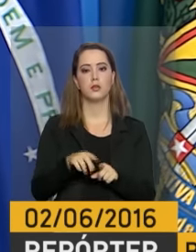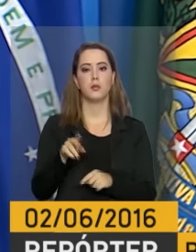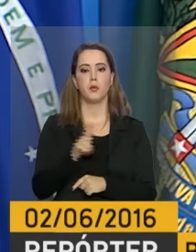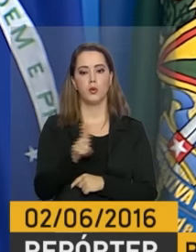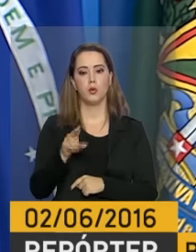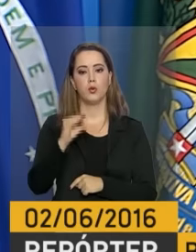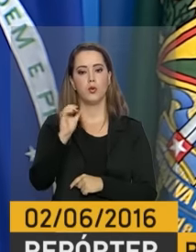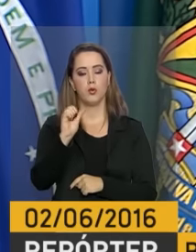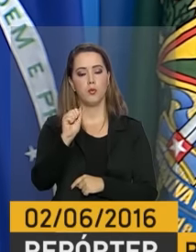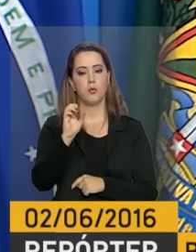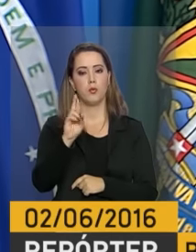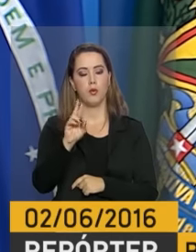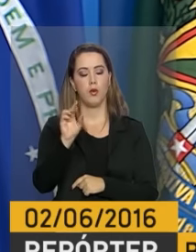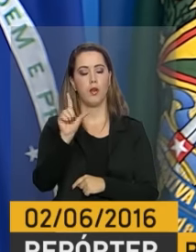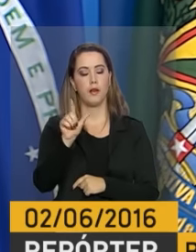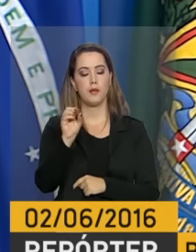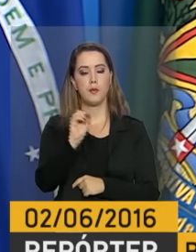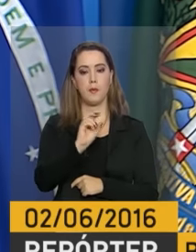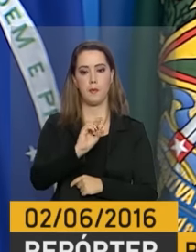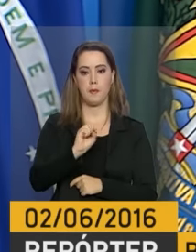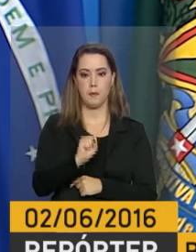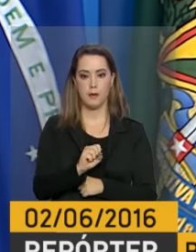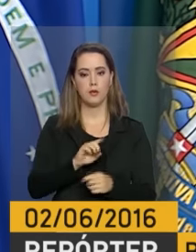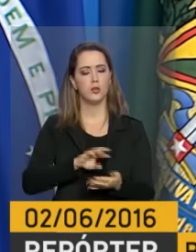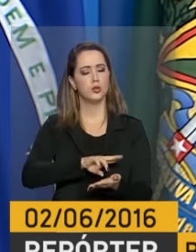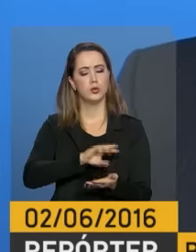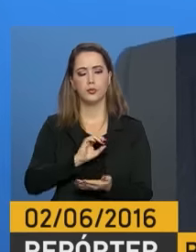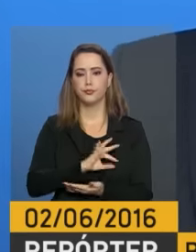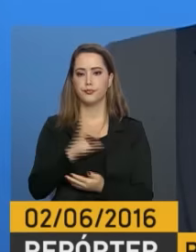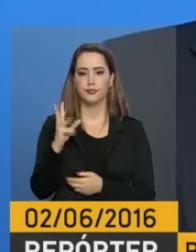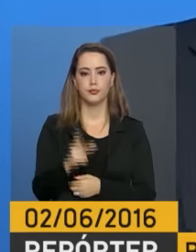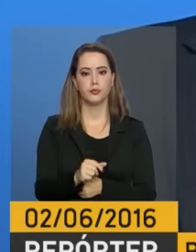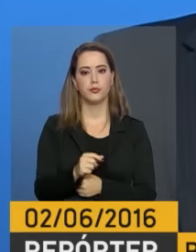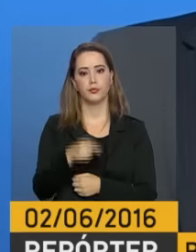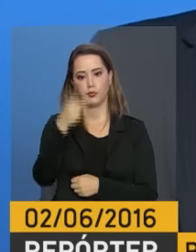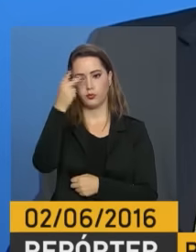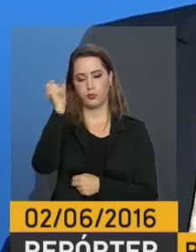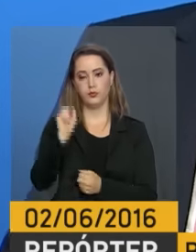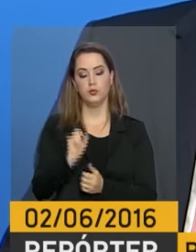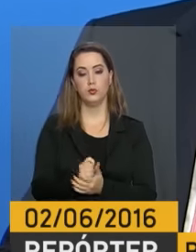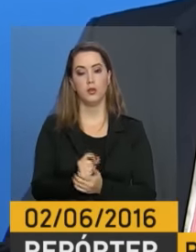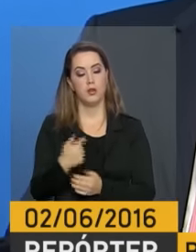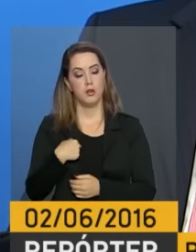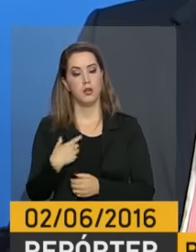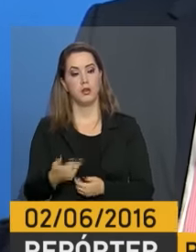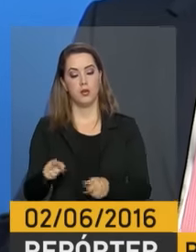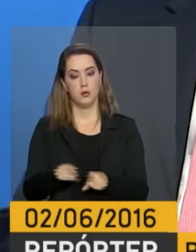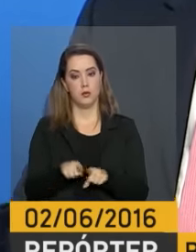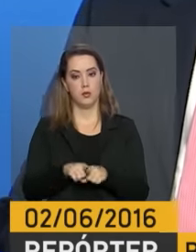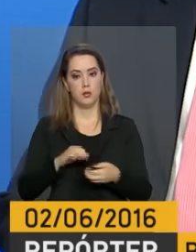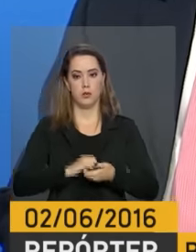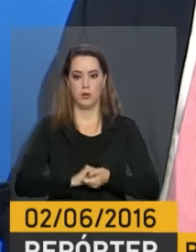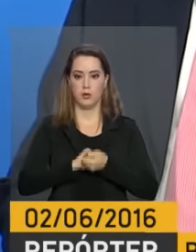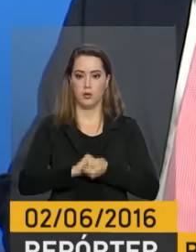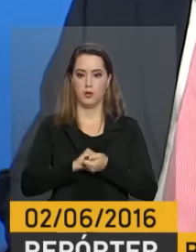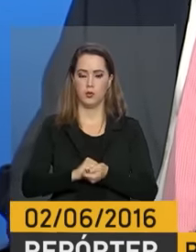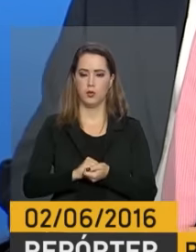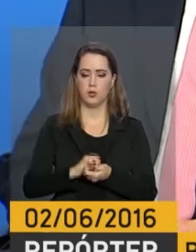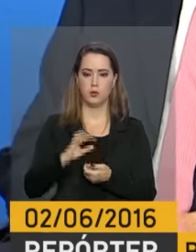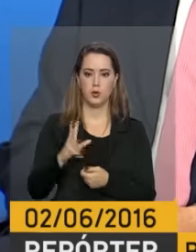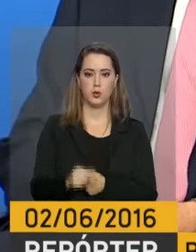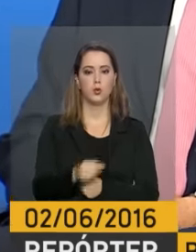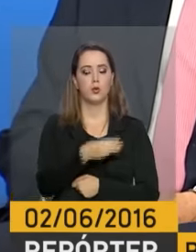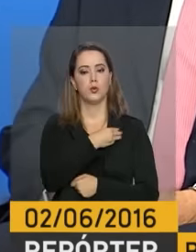hoje, o Eliseu Padilha, ministro-chefe da Casa Civil, por intermédio de quem eu cumprimento os ministros de Estado aqui